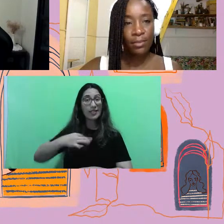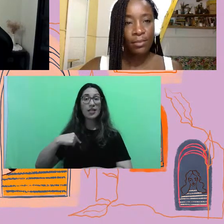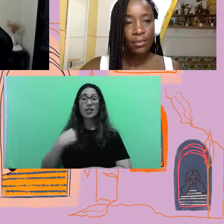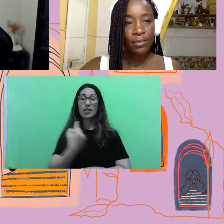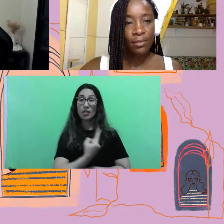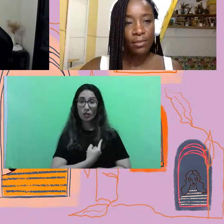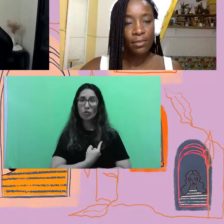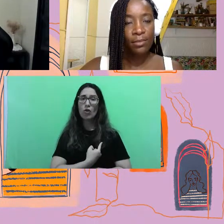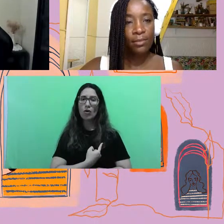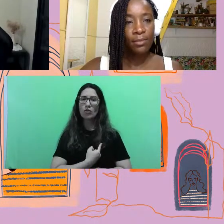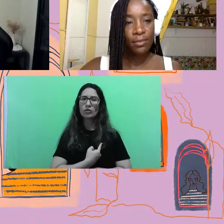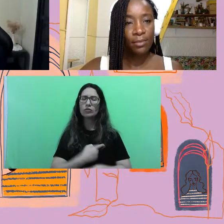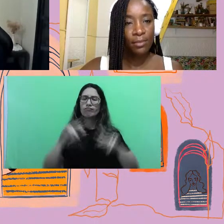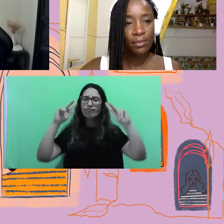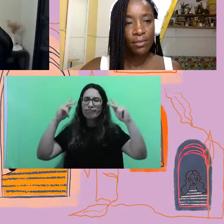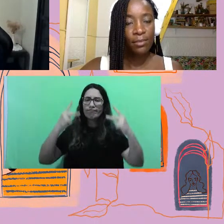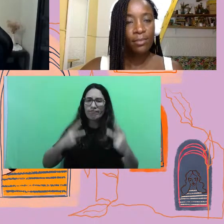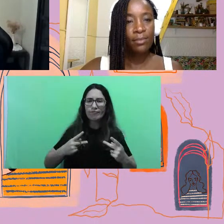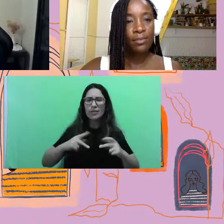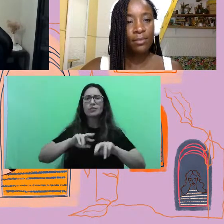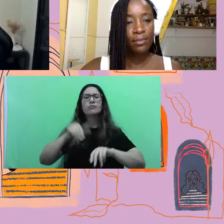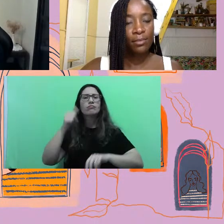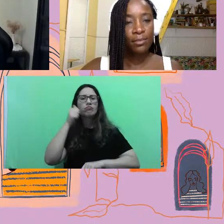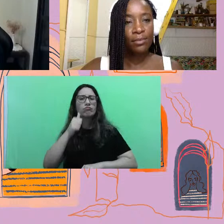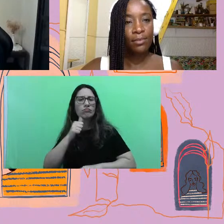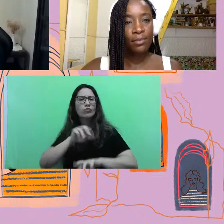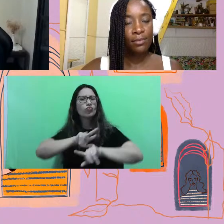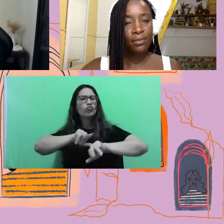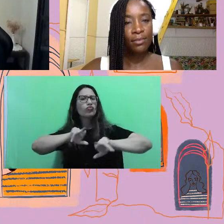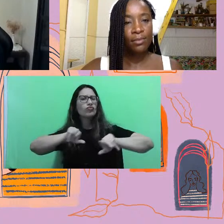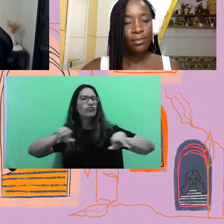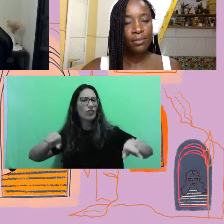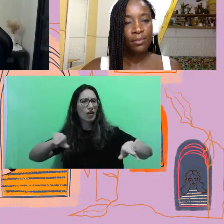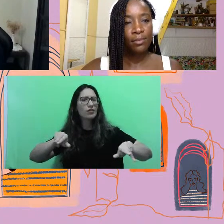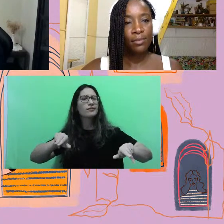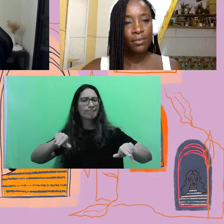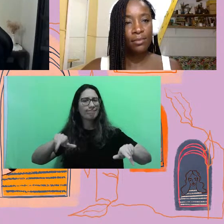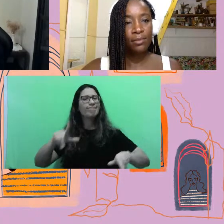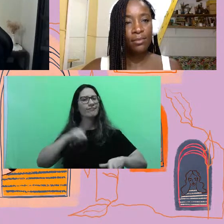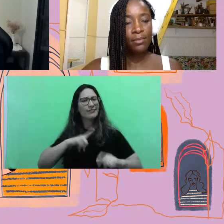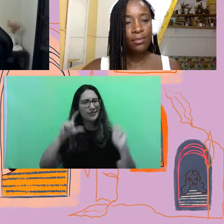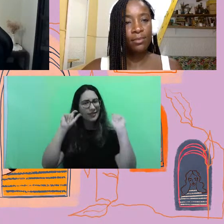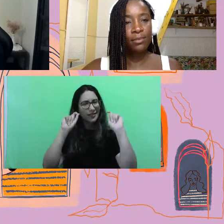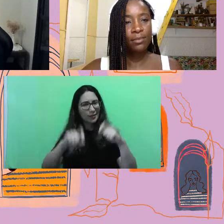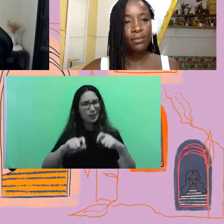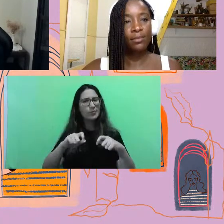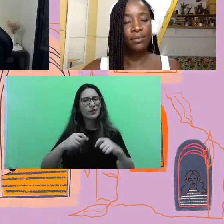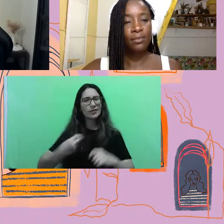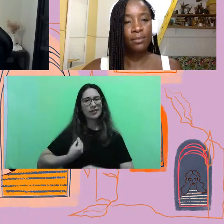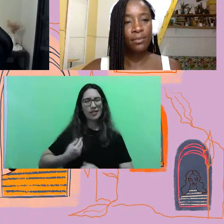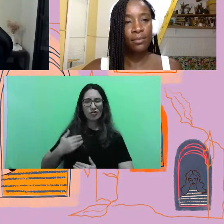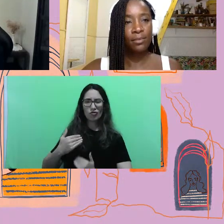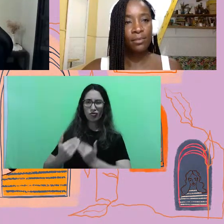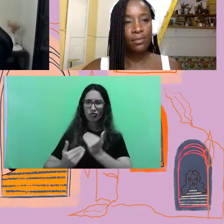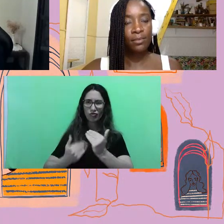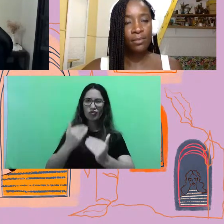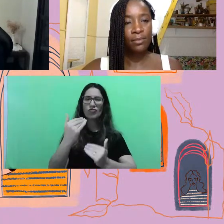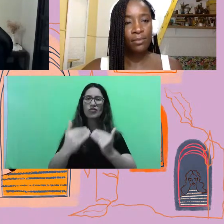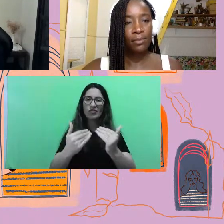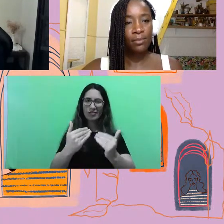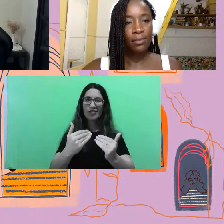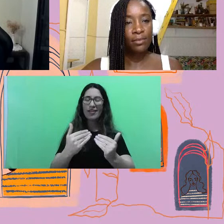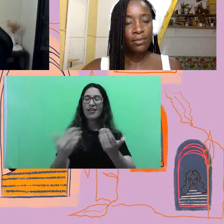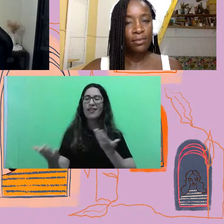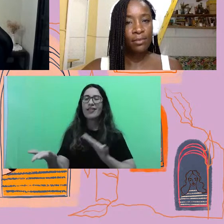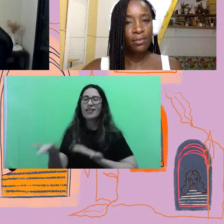somos seres plurais e diversos e temos muitas possibilidades de existência, e esse espaço de